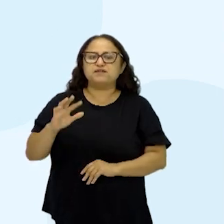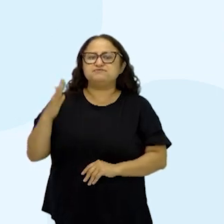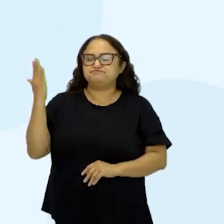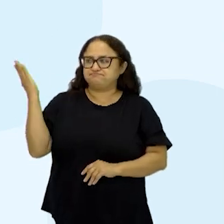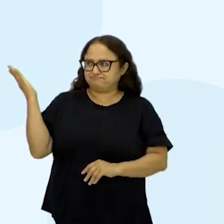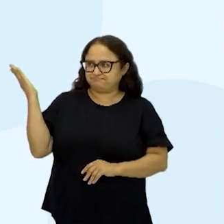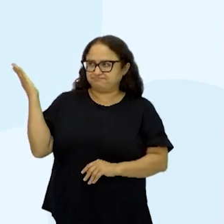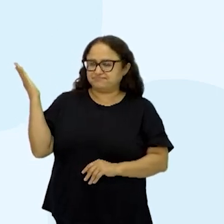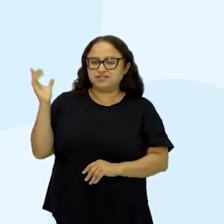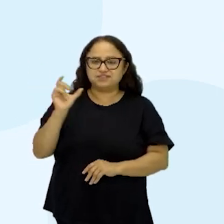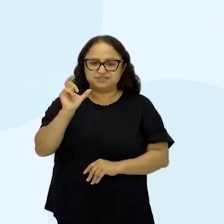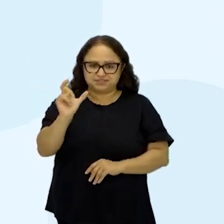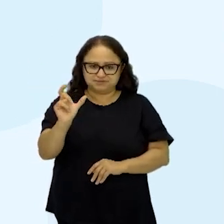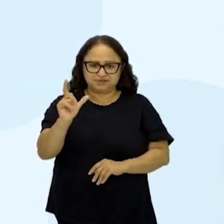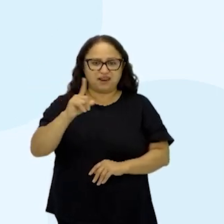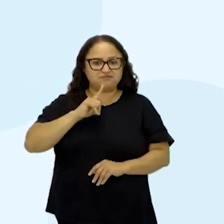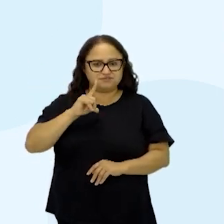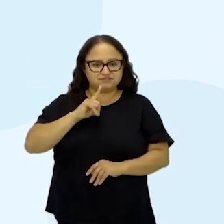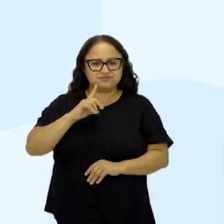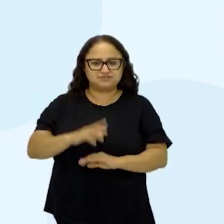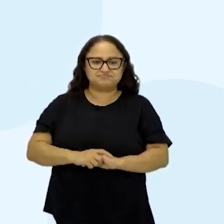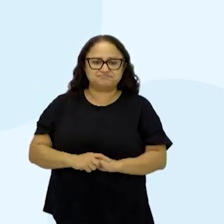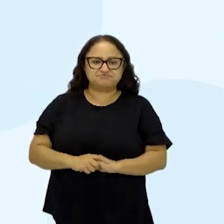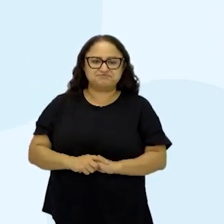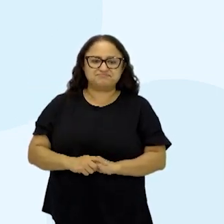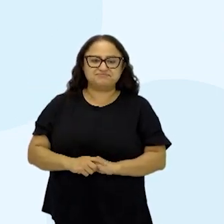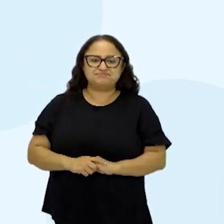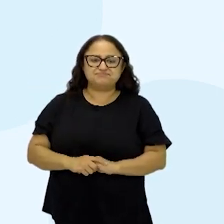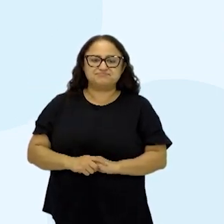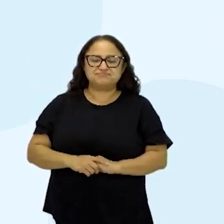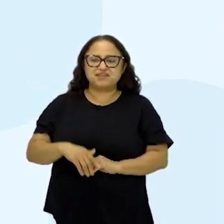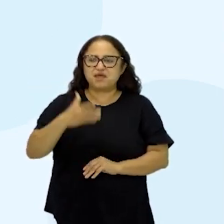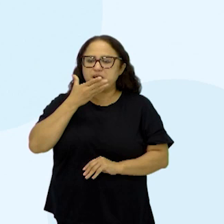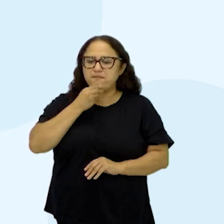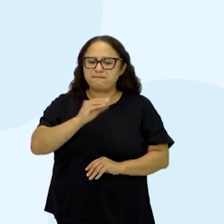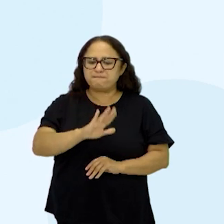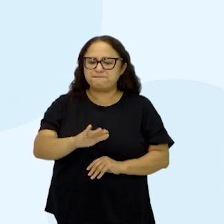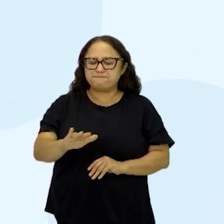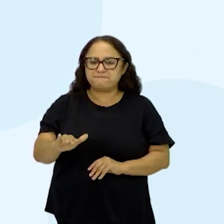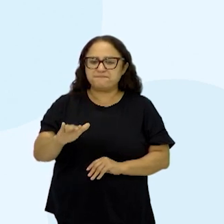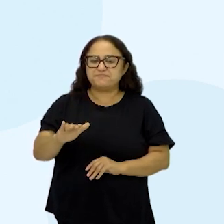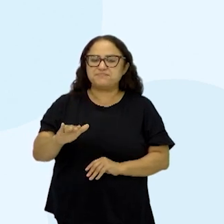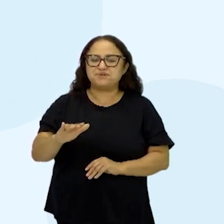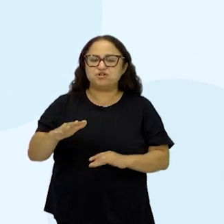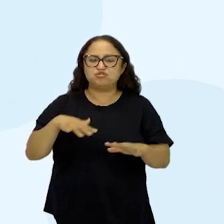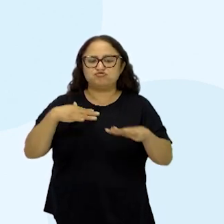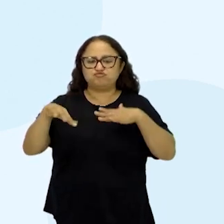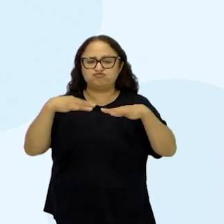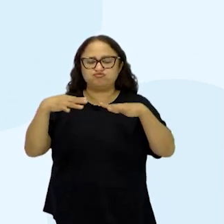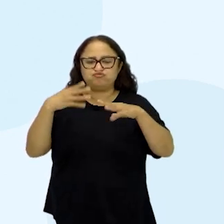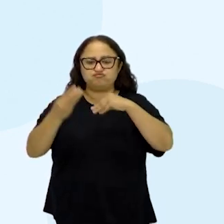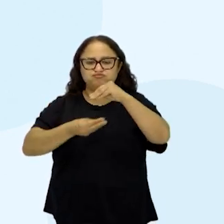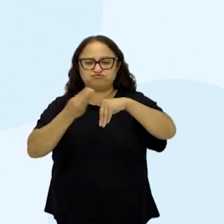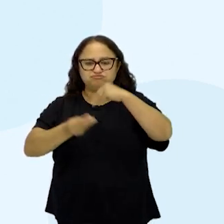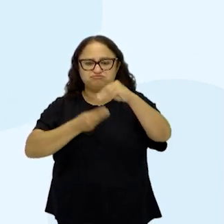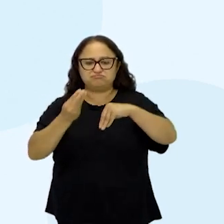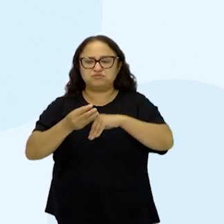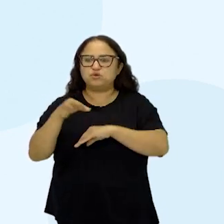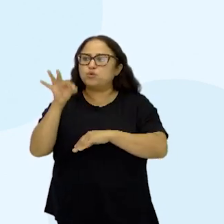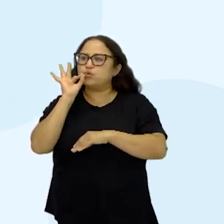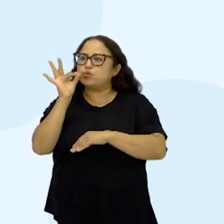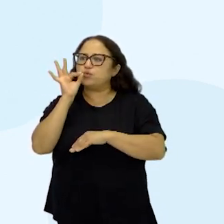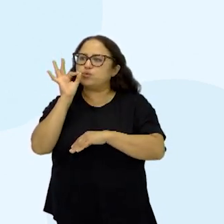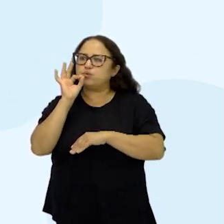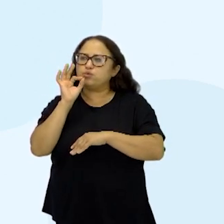cachaça, quitanda, dendê, caçula, moleque, muvuca, cachimbo,